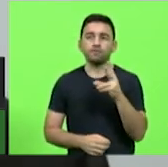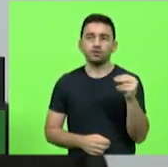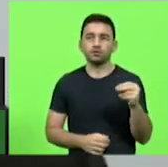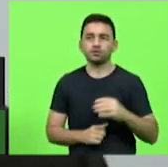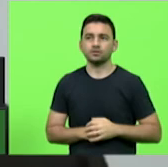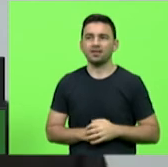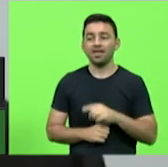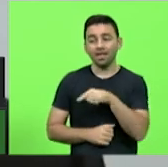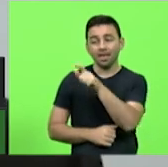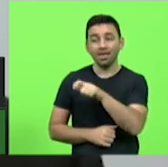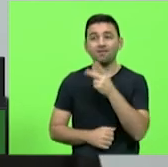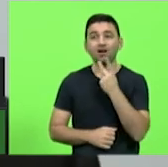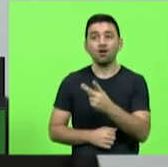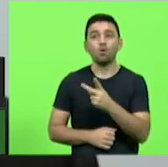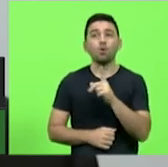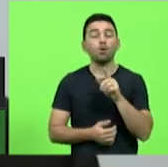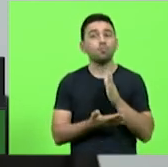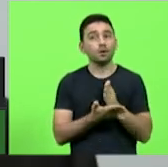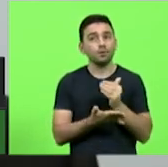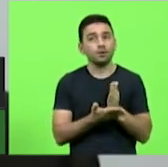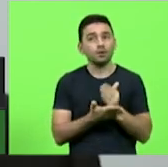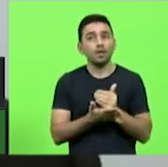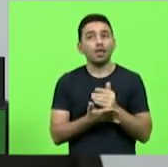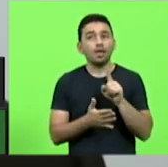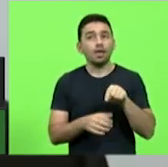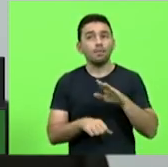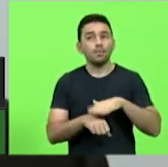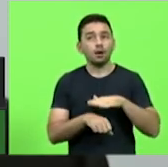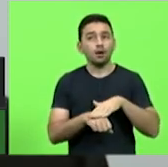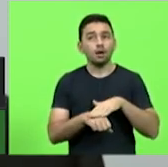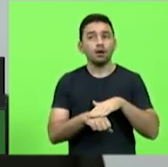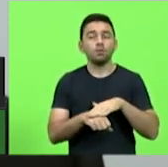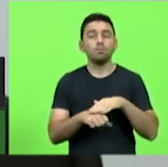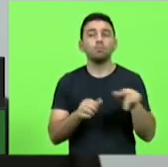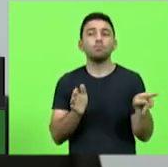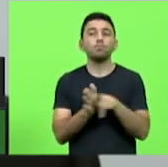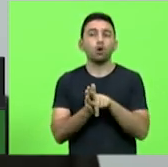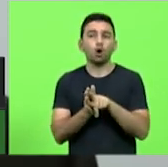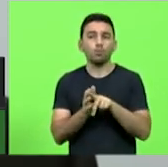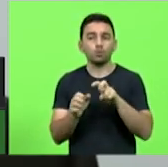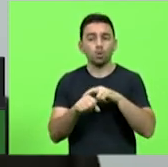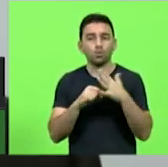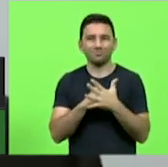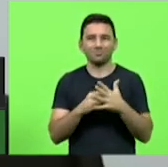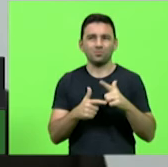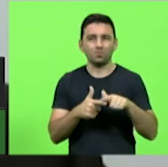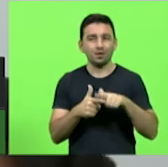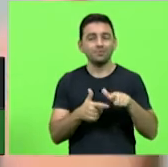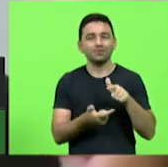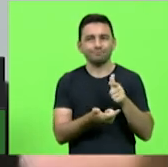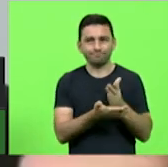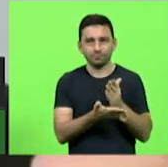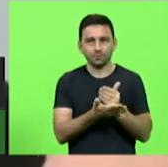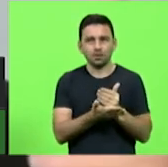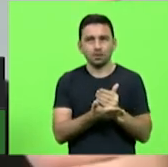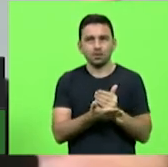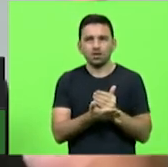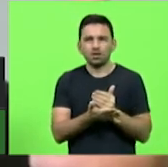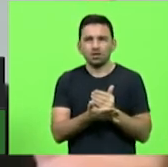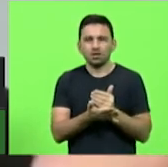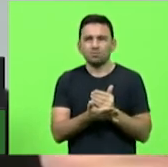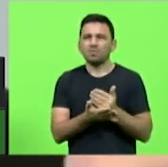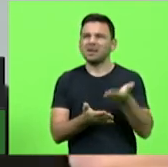Esse parcelamento é da Covid. Só que não vai vir outro parcelamento. aquele parcelamento que